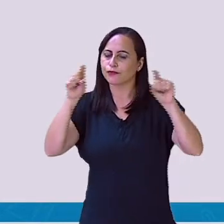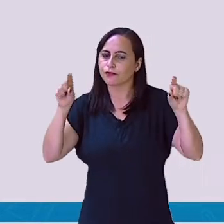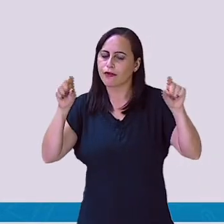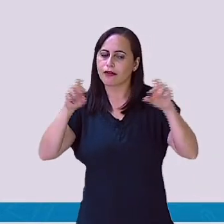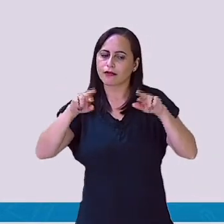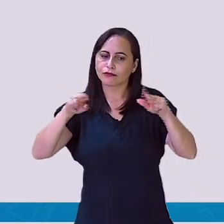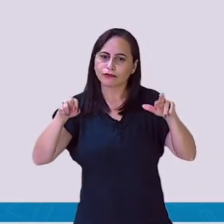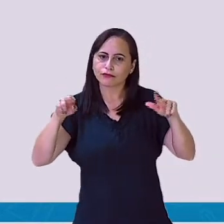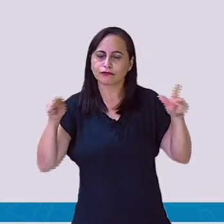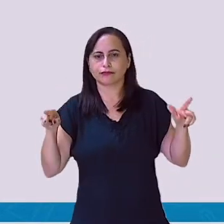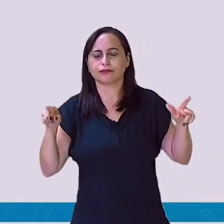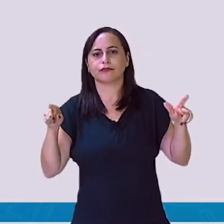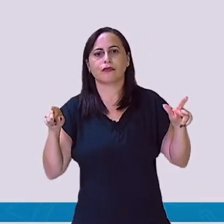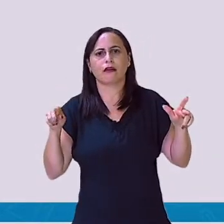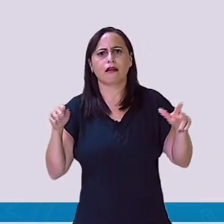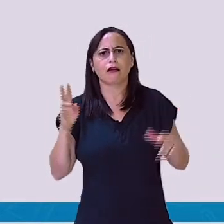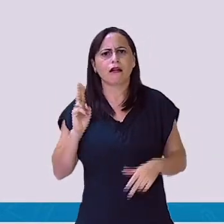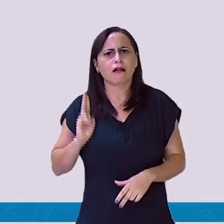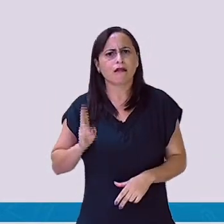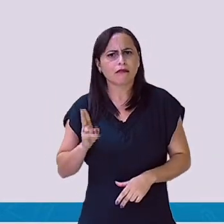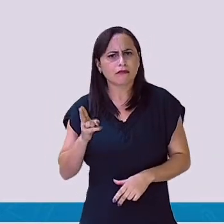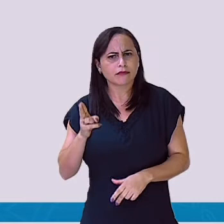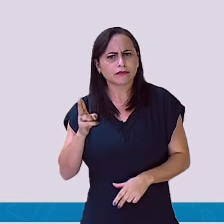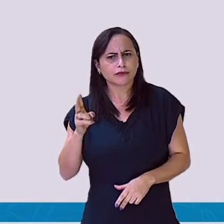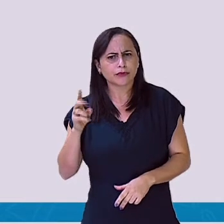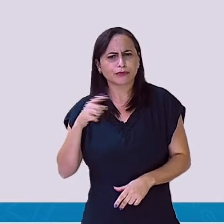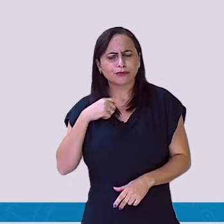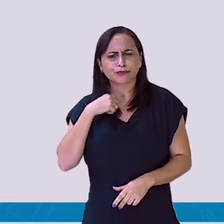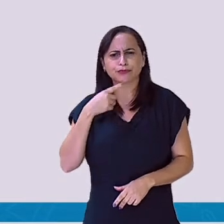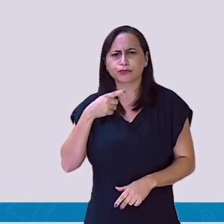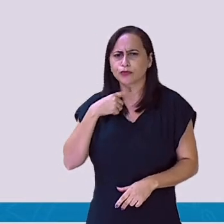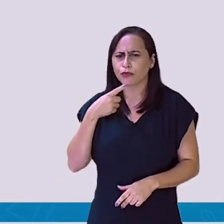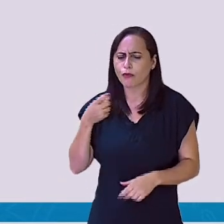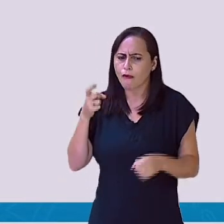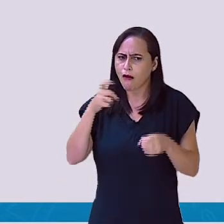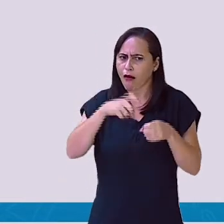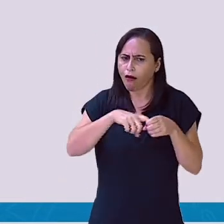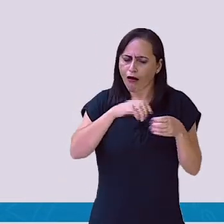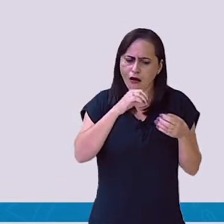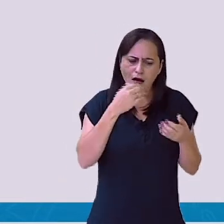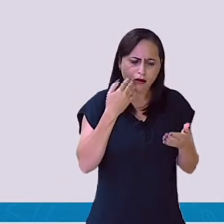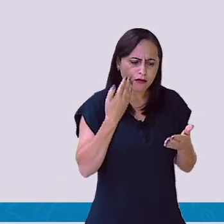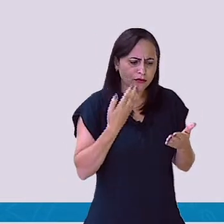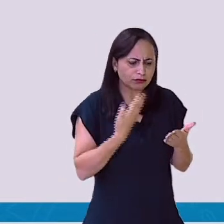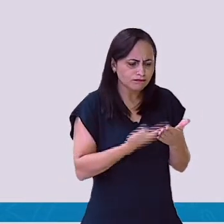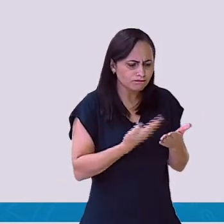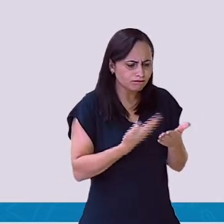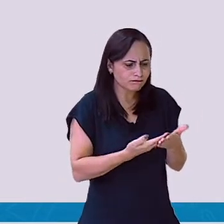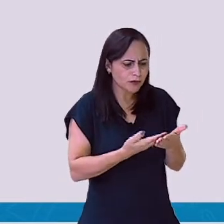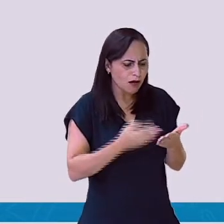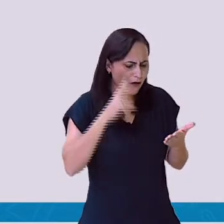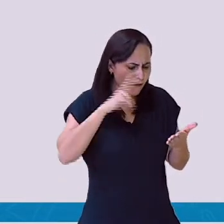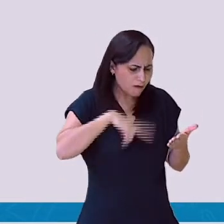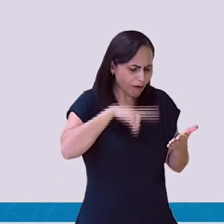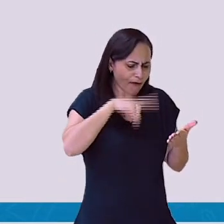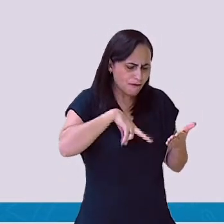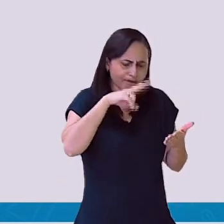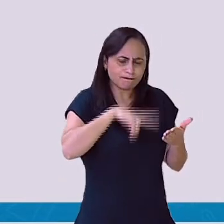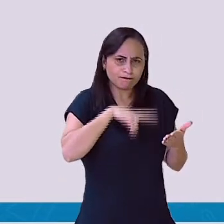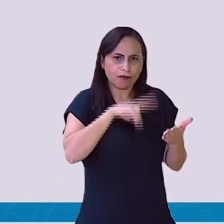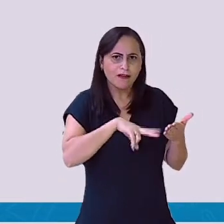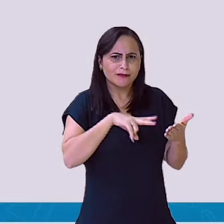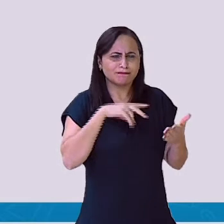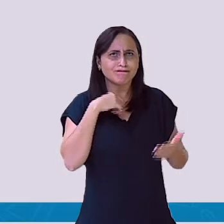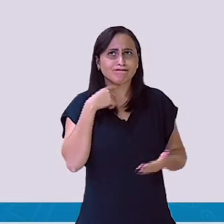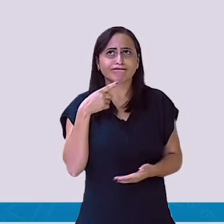você tiver dúvida, estudante, volte nas aulas anteriores, releia, não fica com dúvida não. Não fica assim,